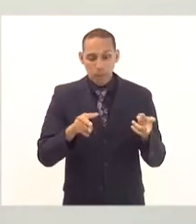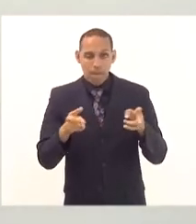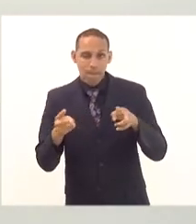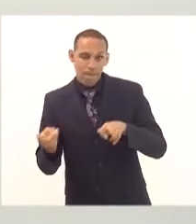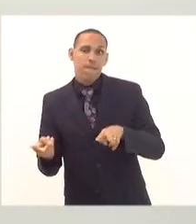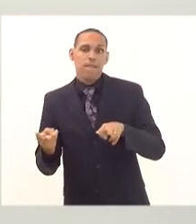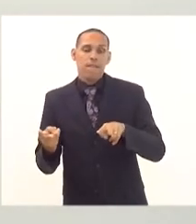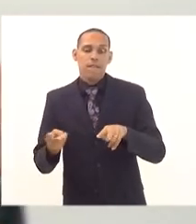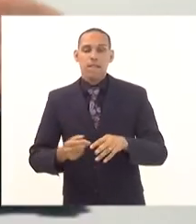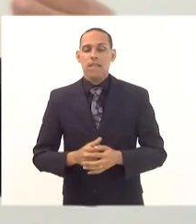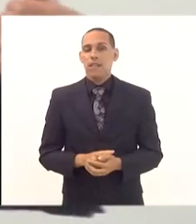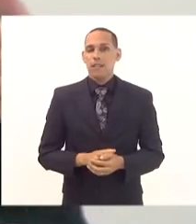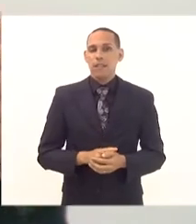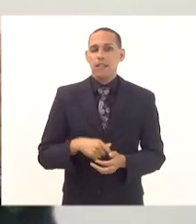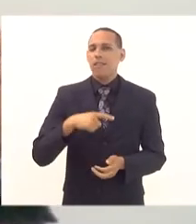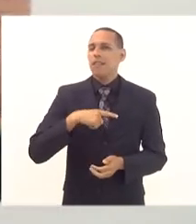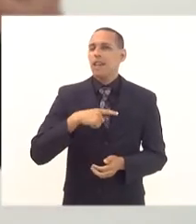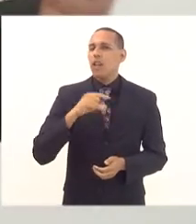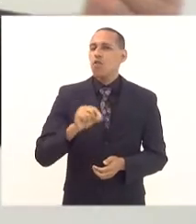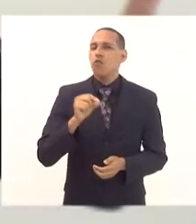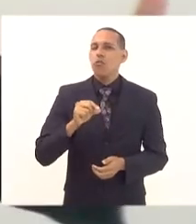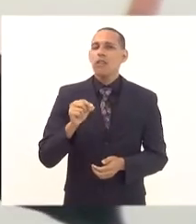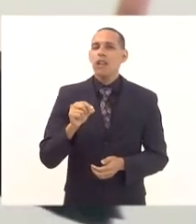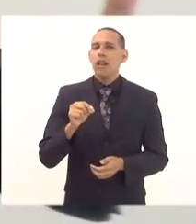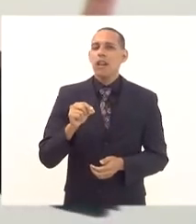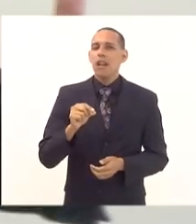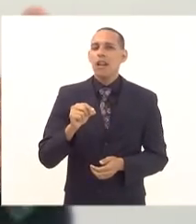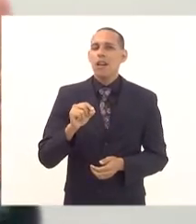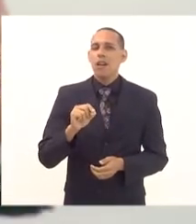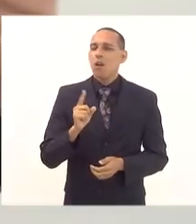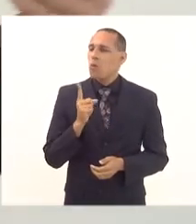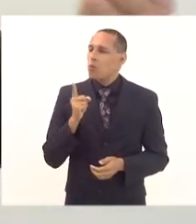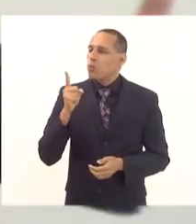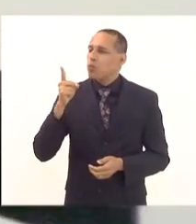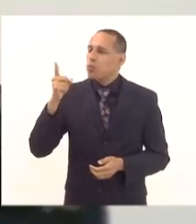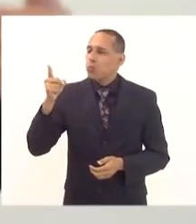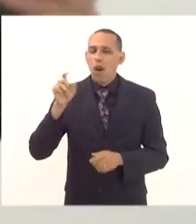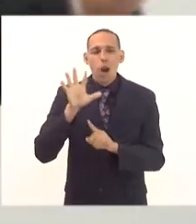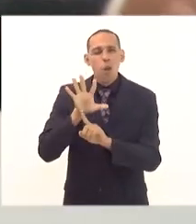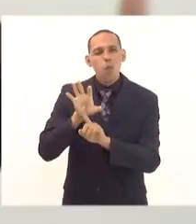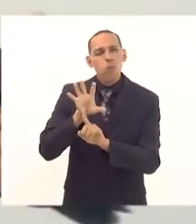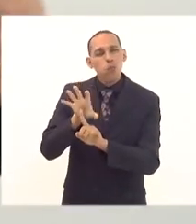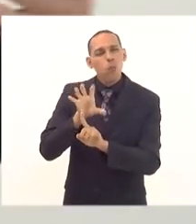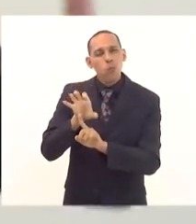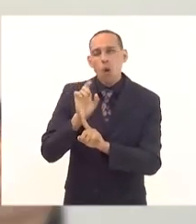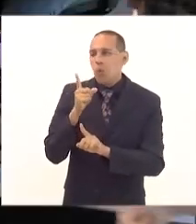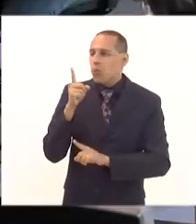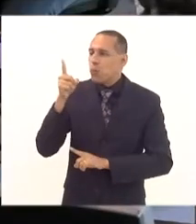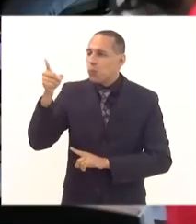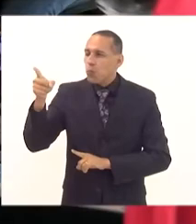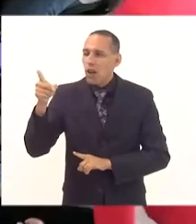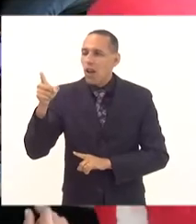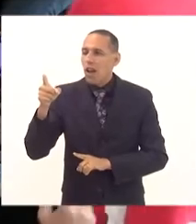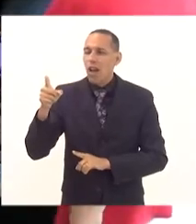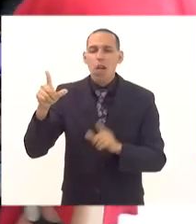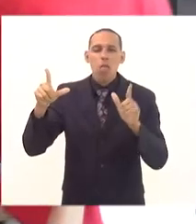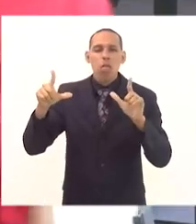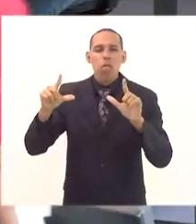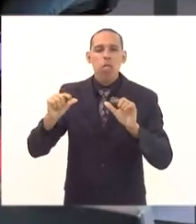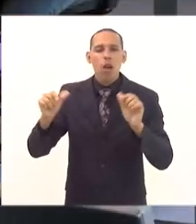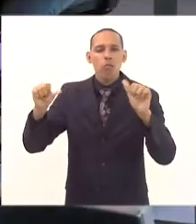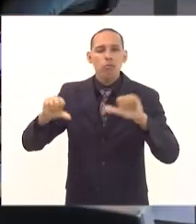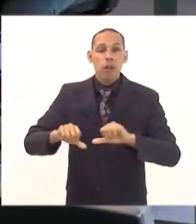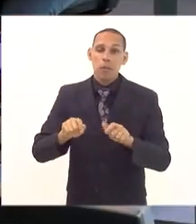é haverá uma redução do alcance né que o sinal da M é mais amplo mais robustos né